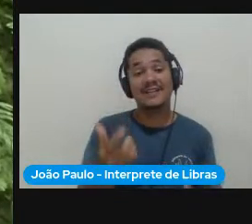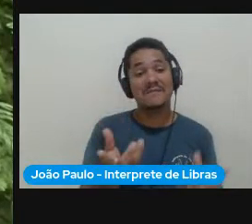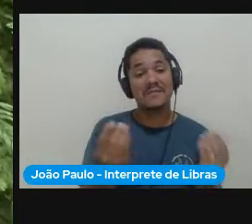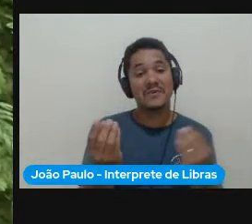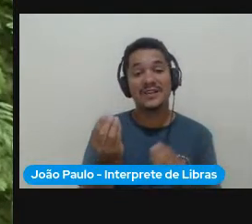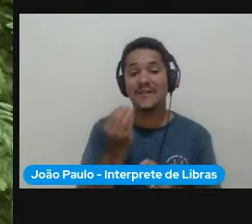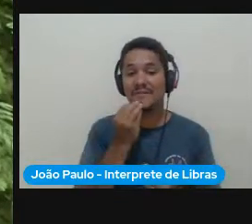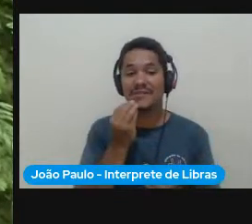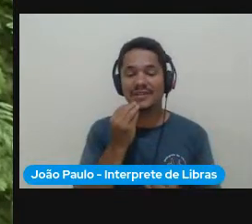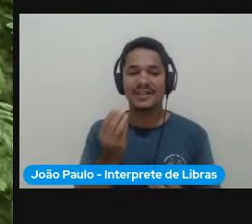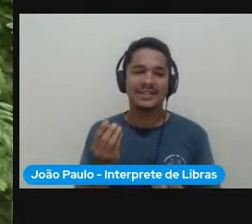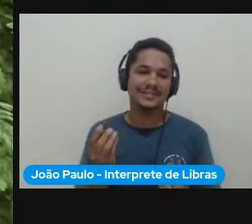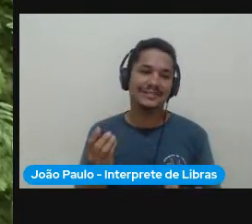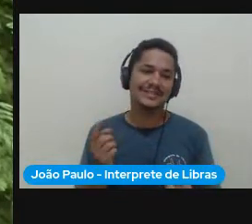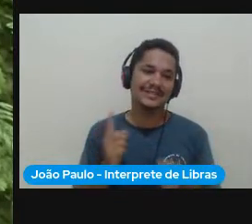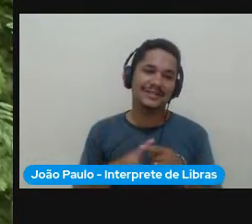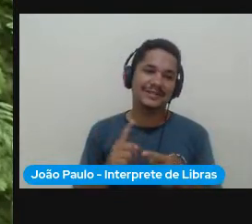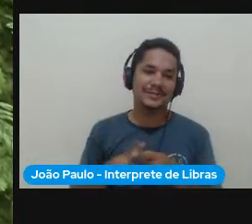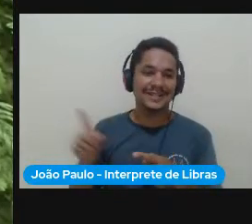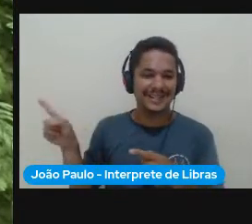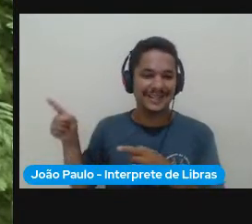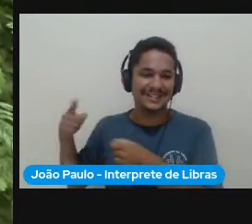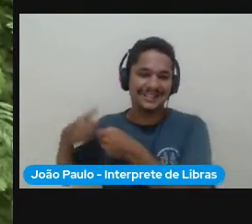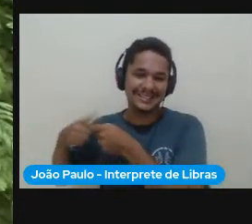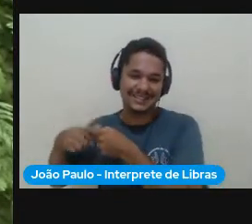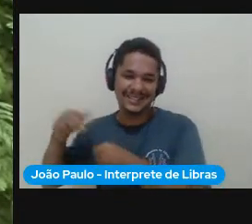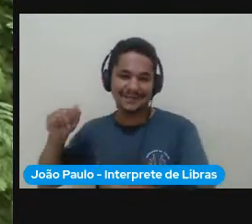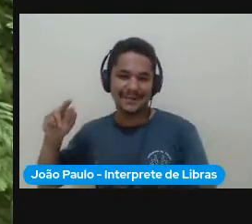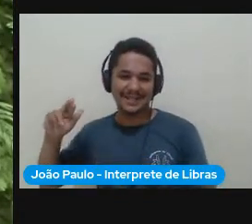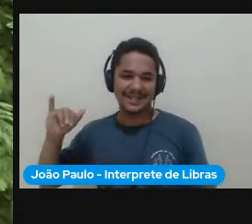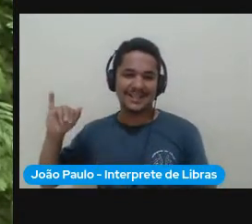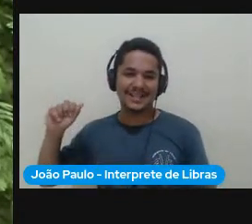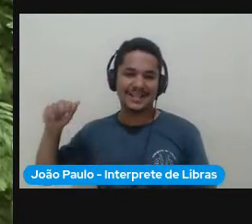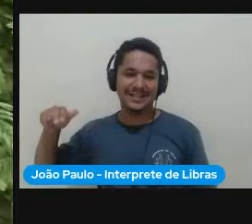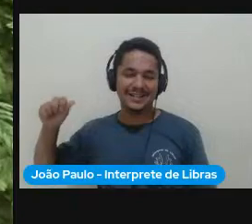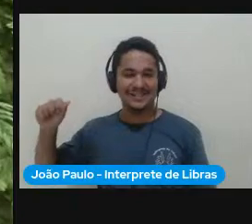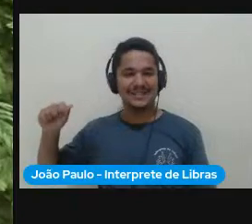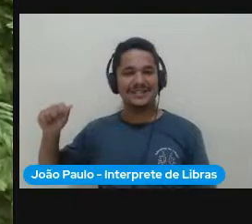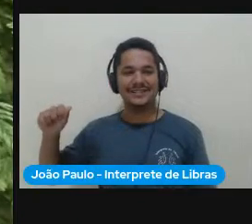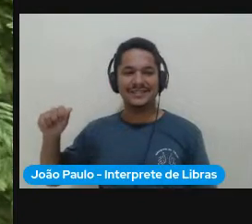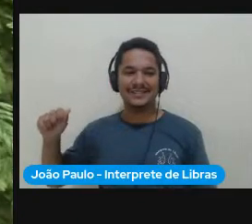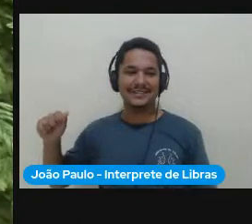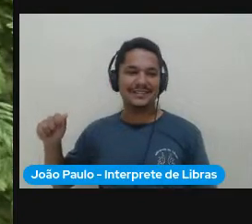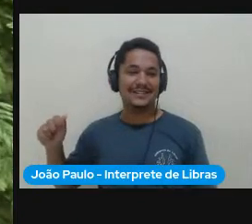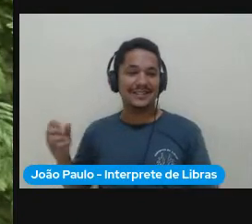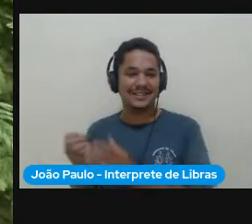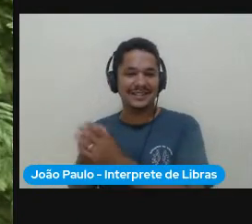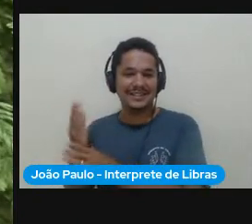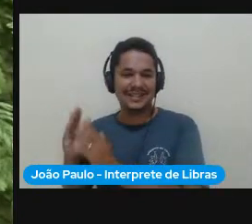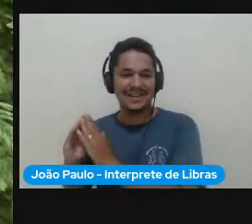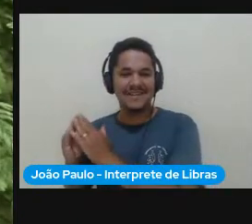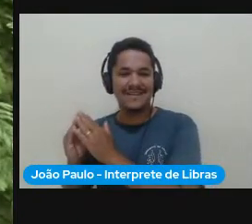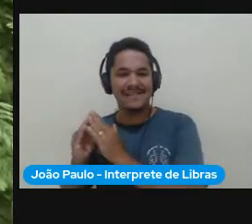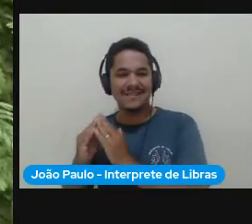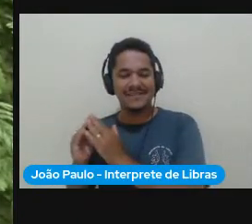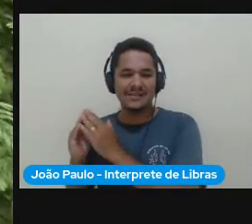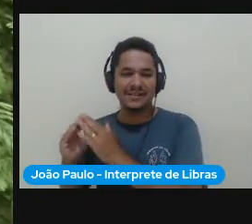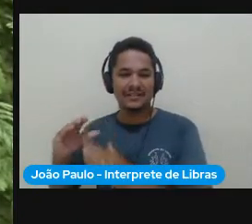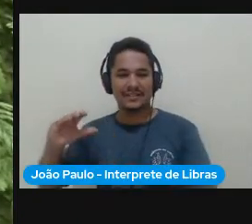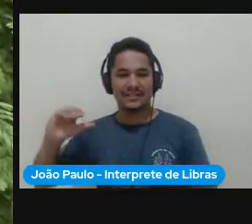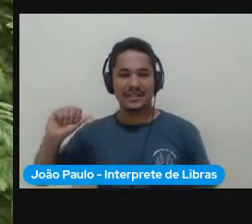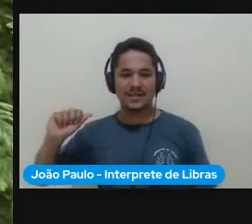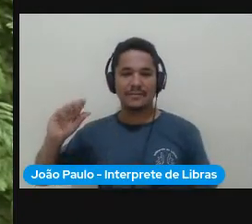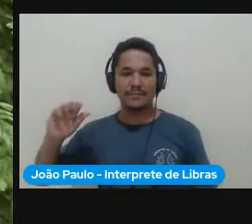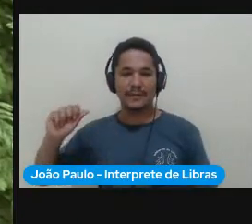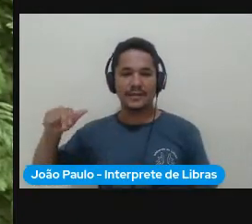situação territorial, até porque lá em Mariana eu venho, né, eu sou criada de uma favela chamada Cabanas do Barão